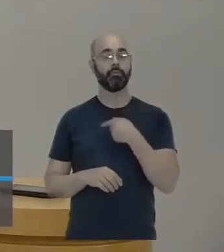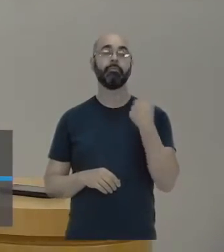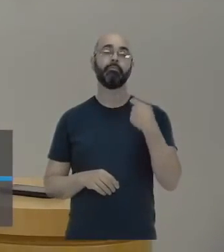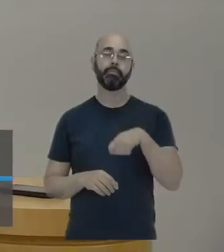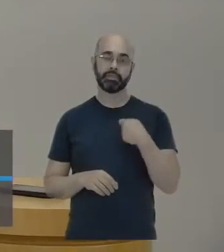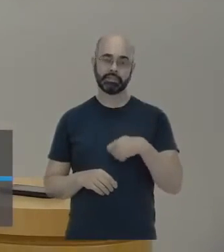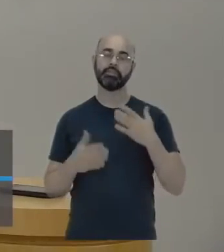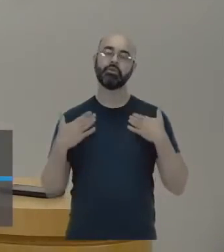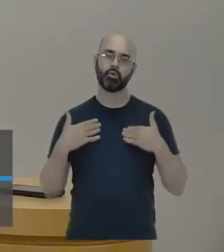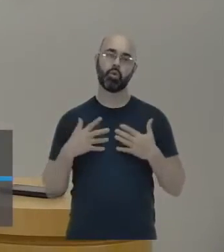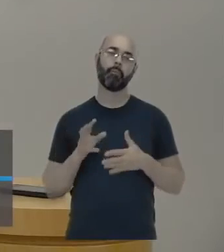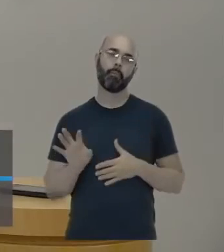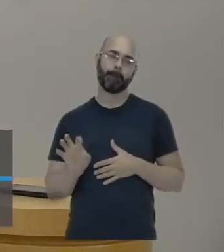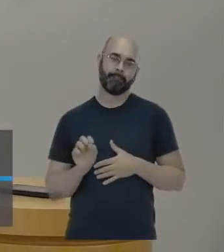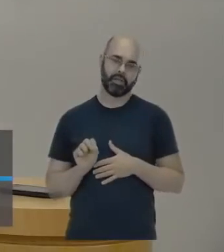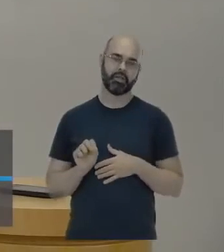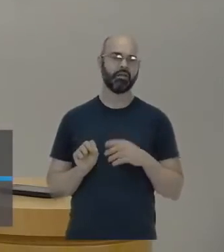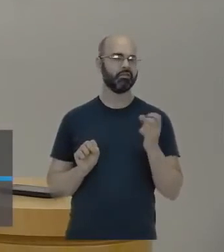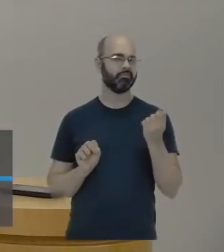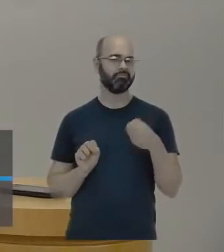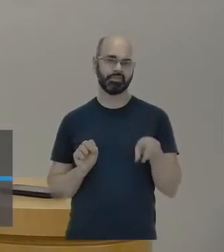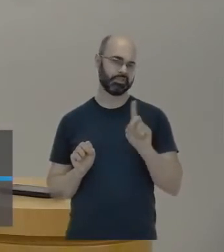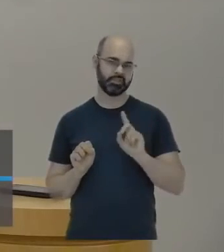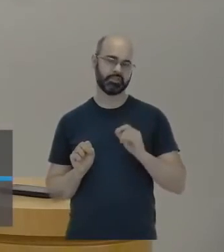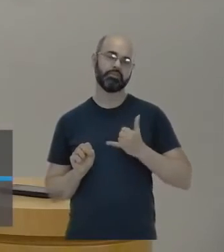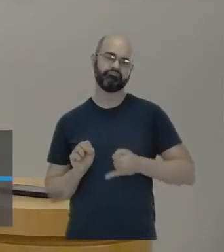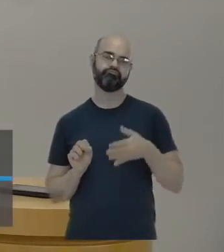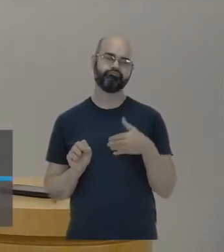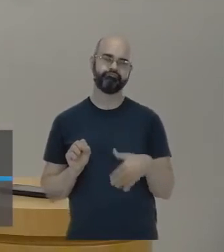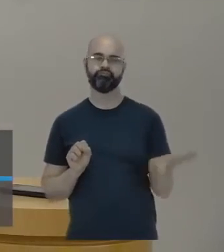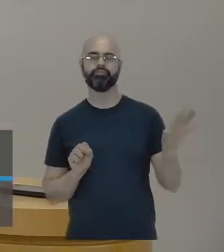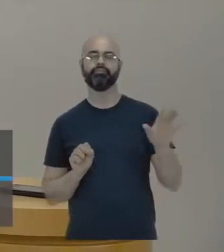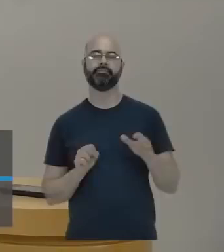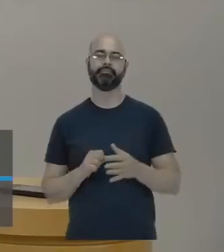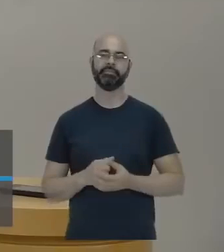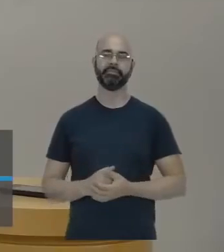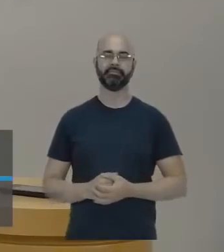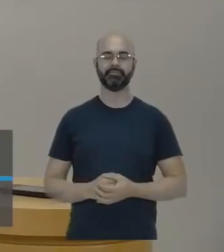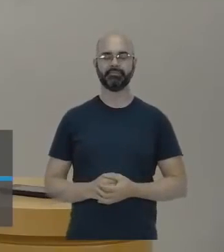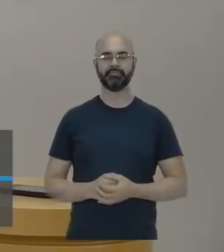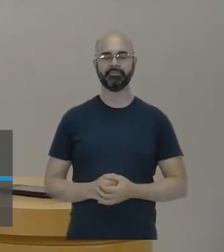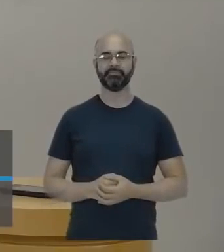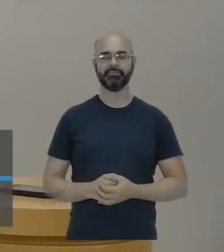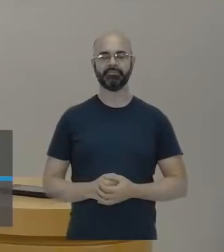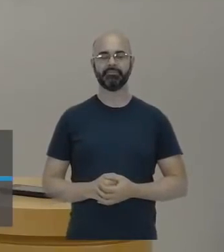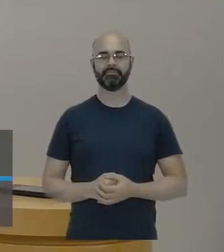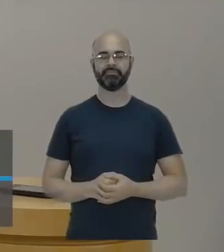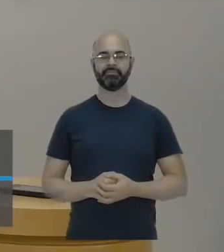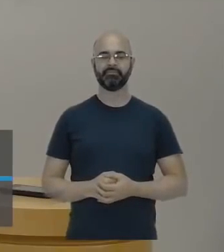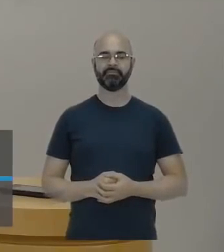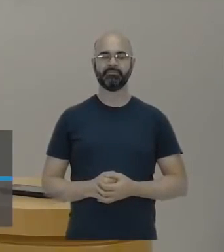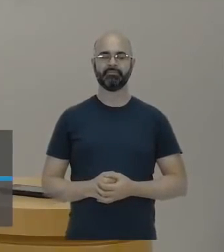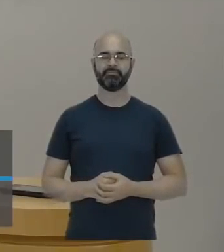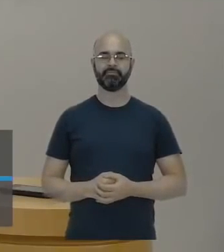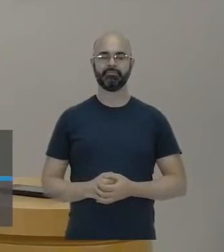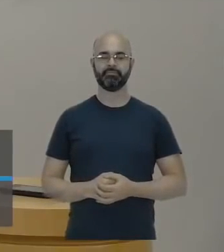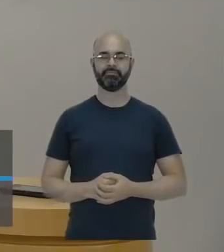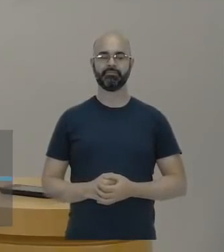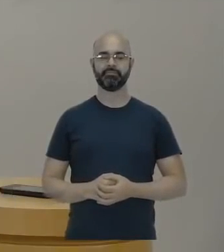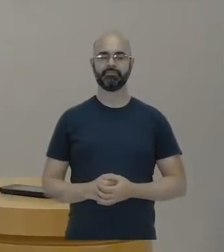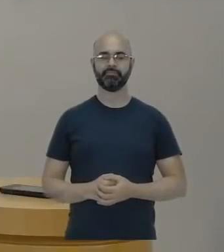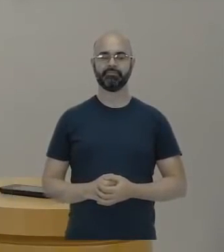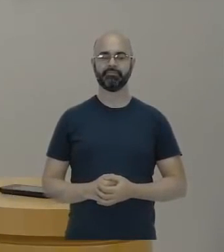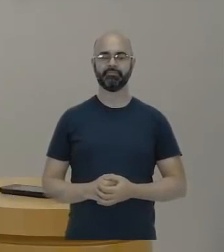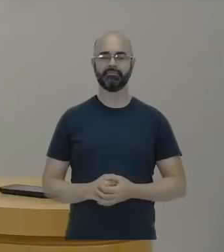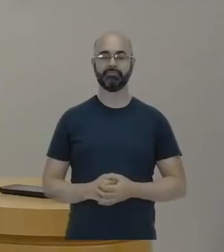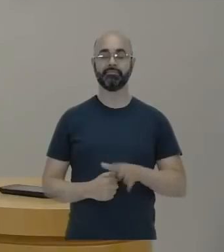que não precisar vai ser excretado, vai para fora, tá bom? Muito bem. Agora eu quero saber, ó, eu